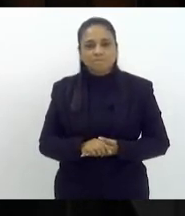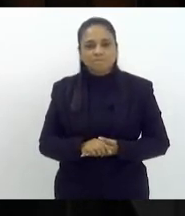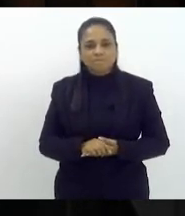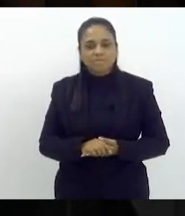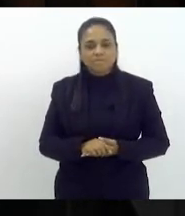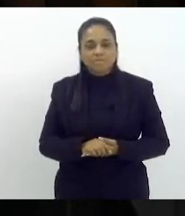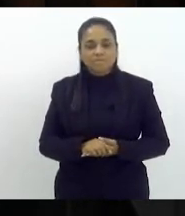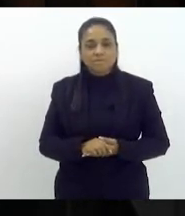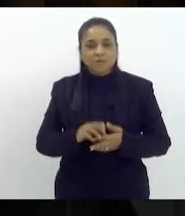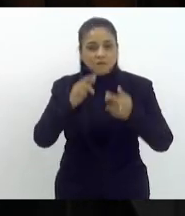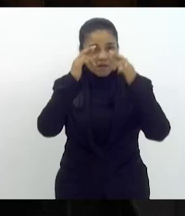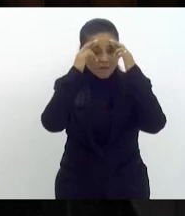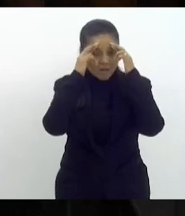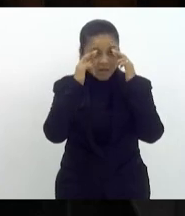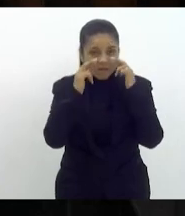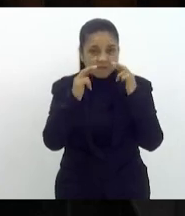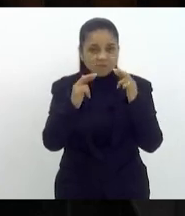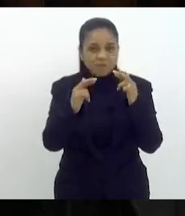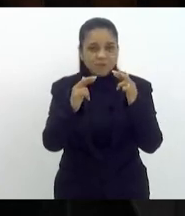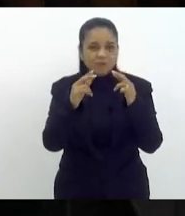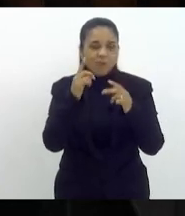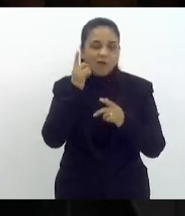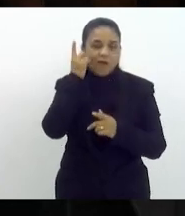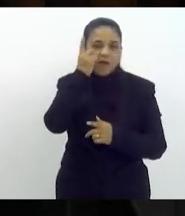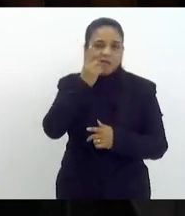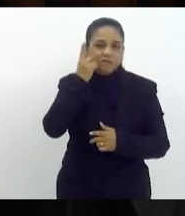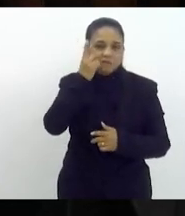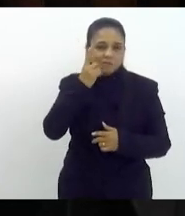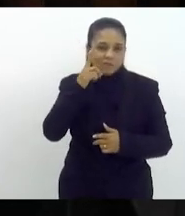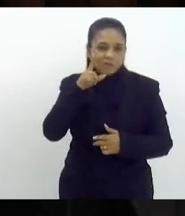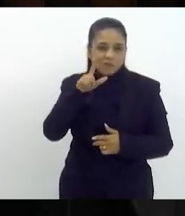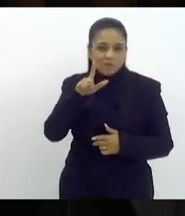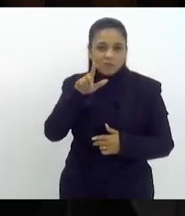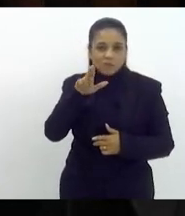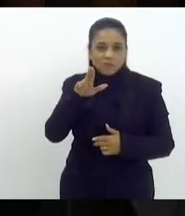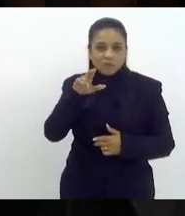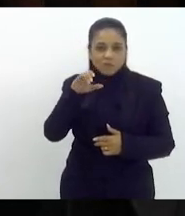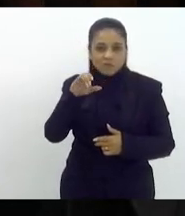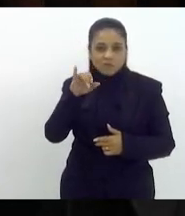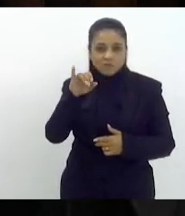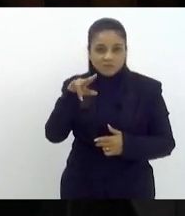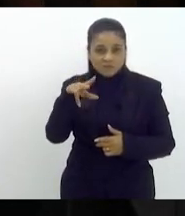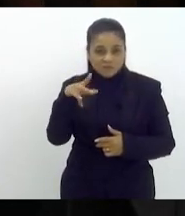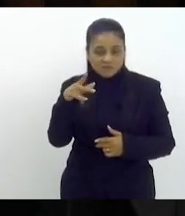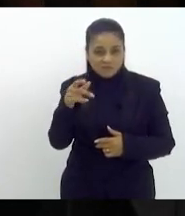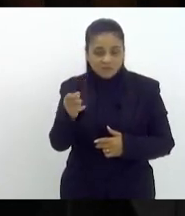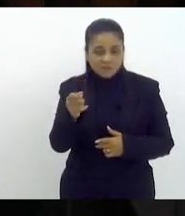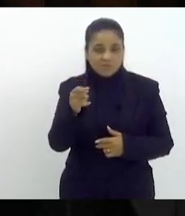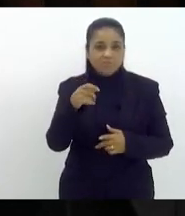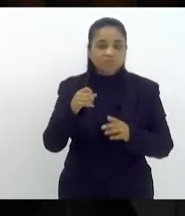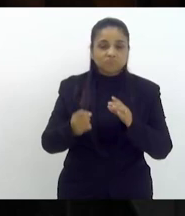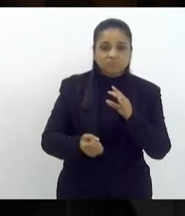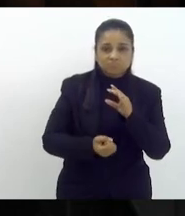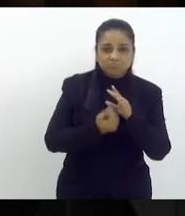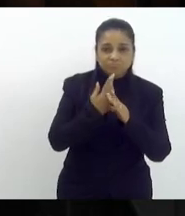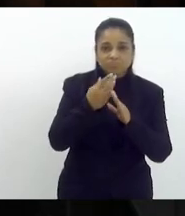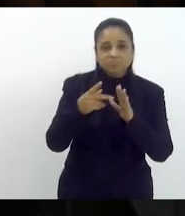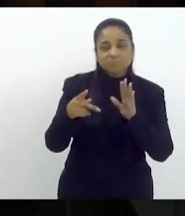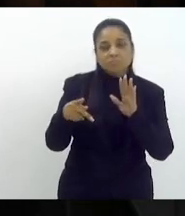em respeito a deputada Lucinha autora desse projeto desde